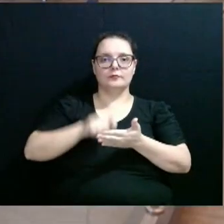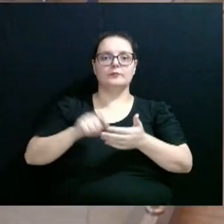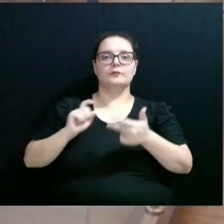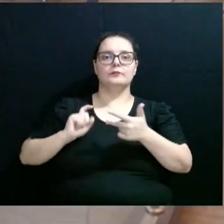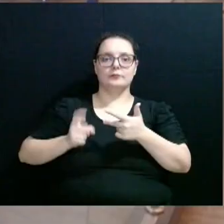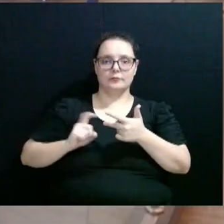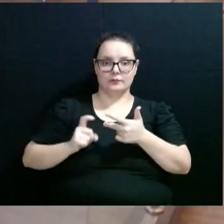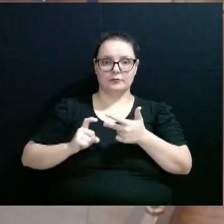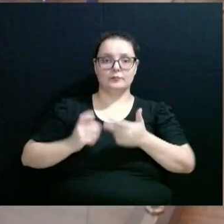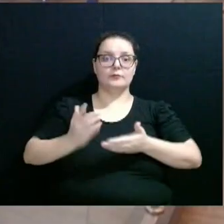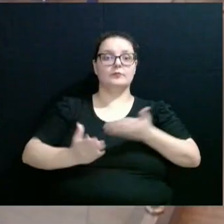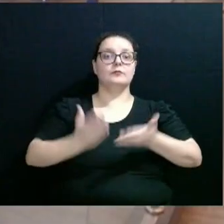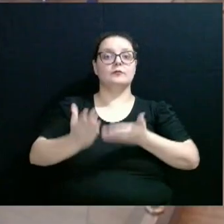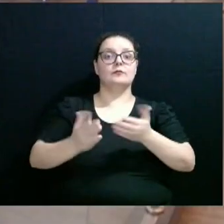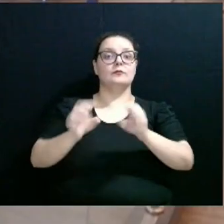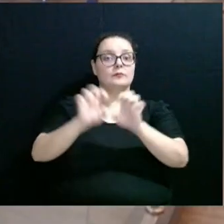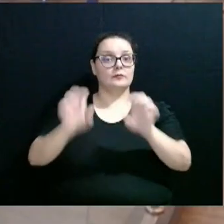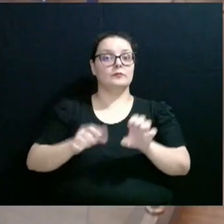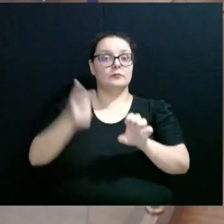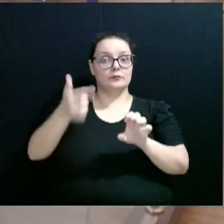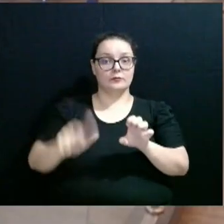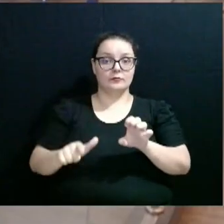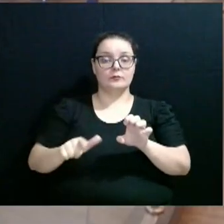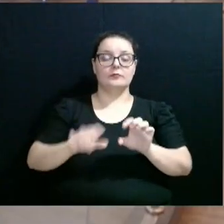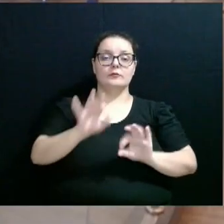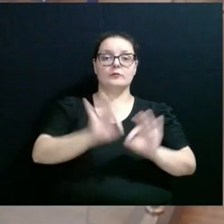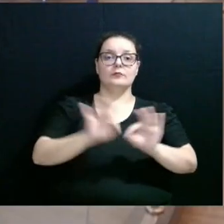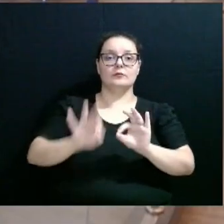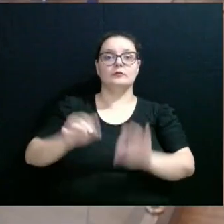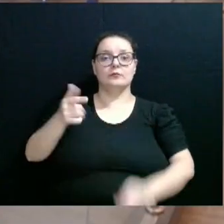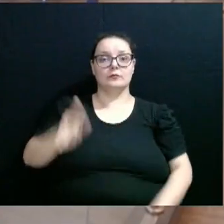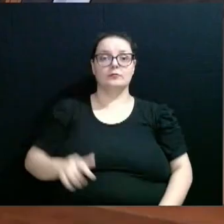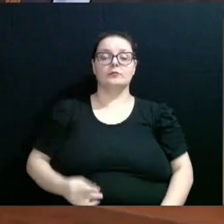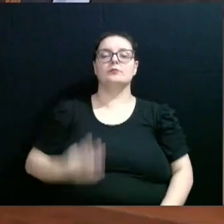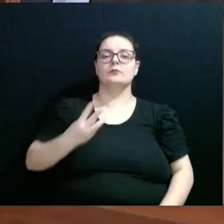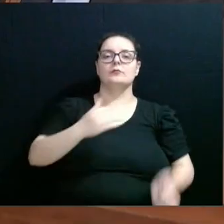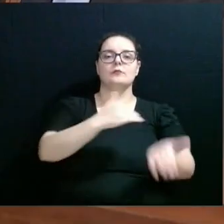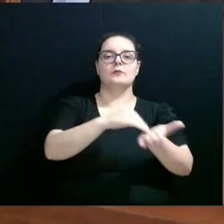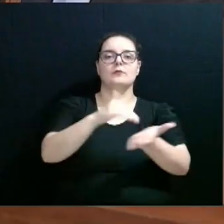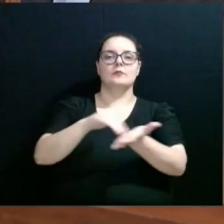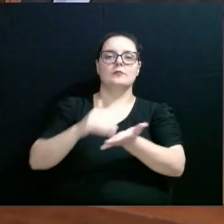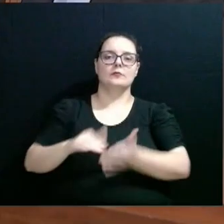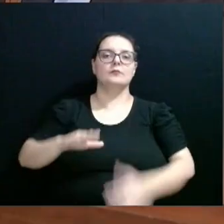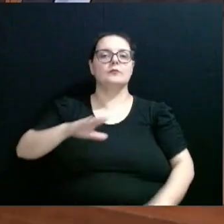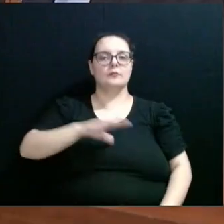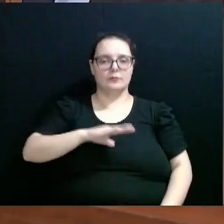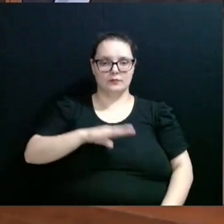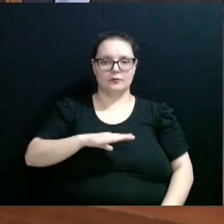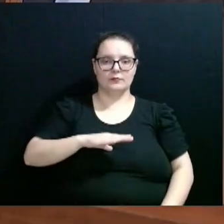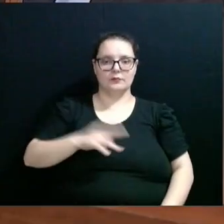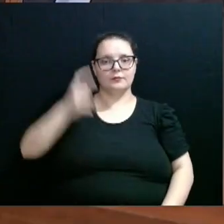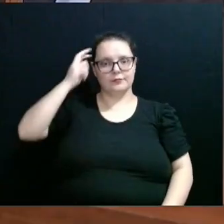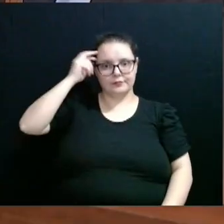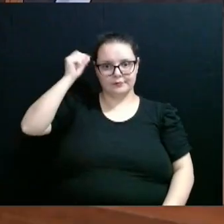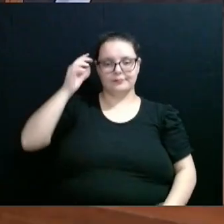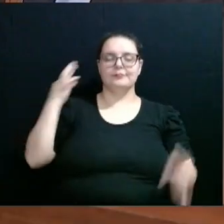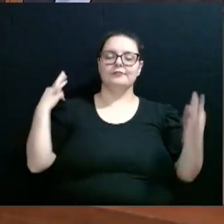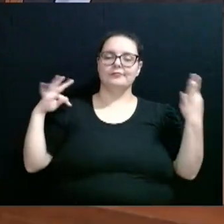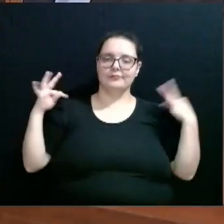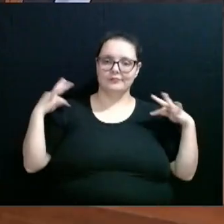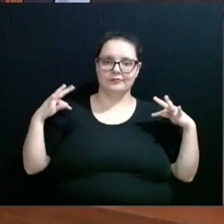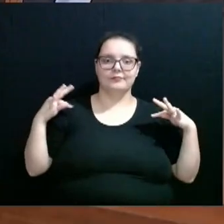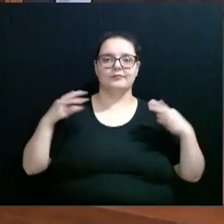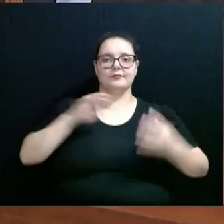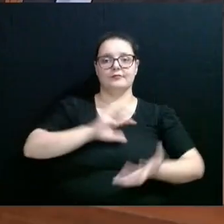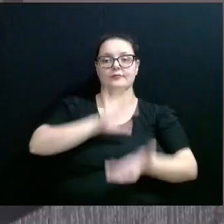trata da reestruturação e reorganização de 3 secretarias municipais: a de Cultura e Turismo, a do Clima, Meio Ambiente